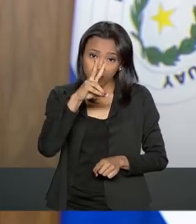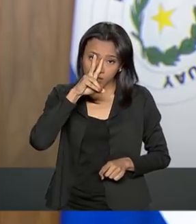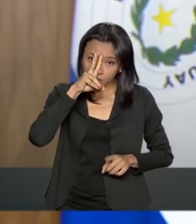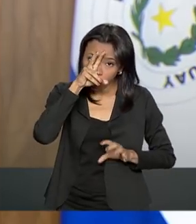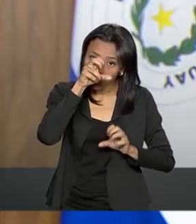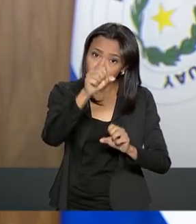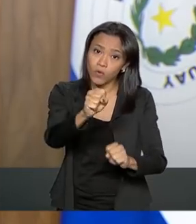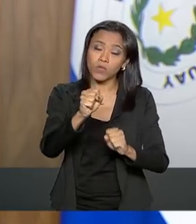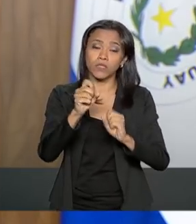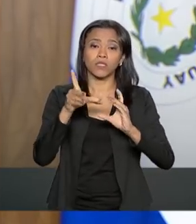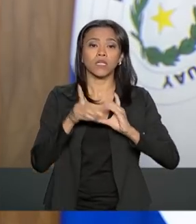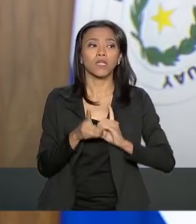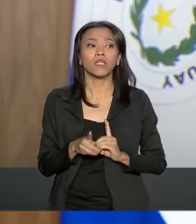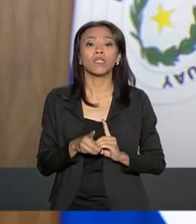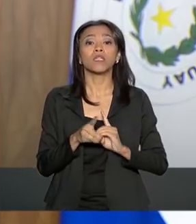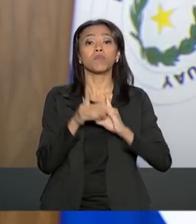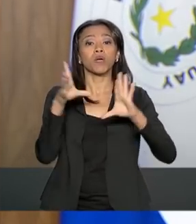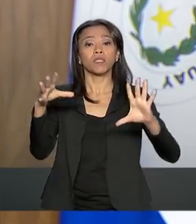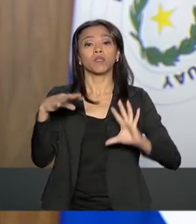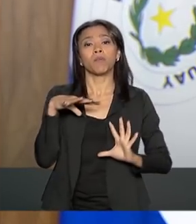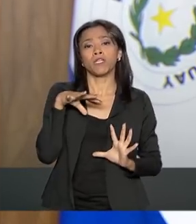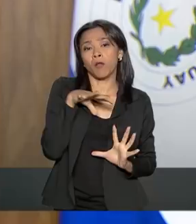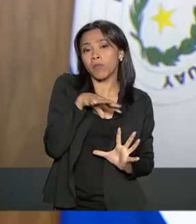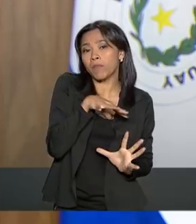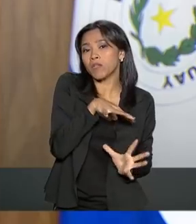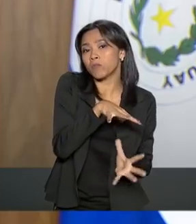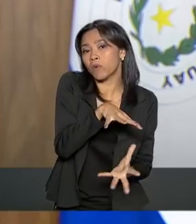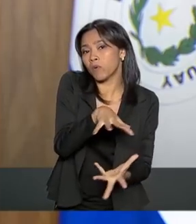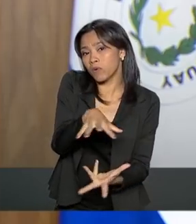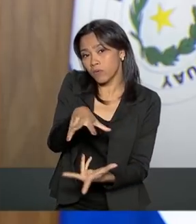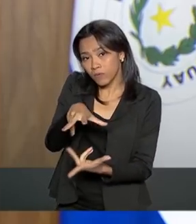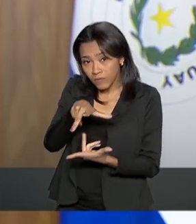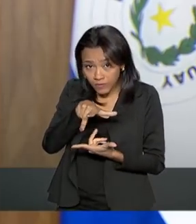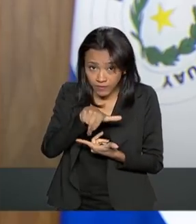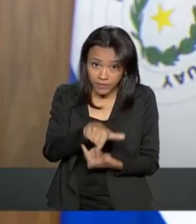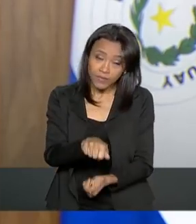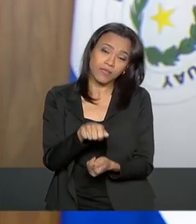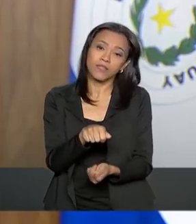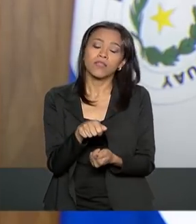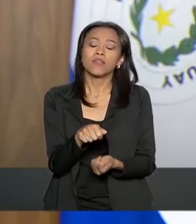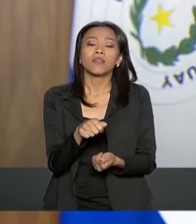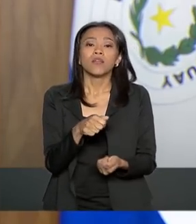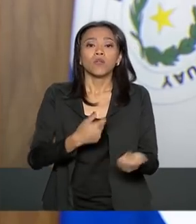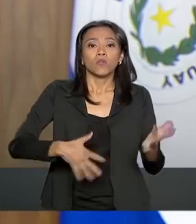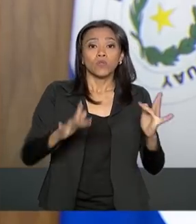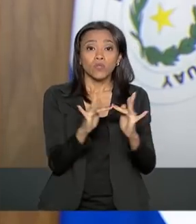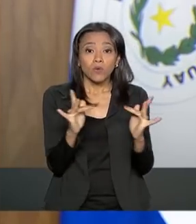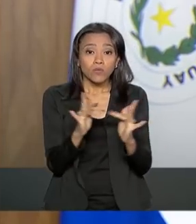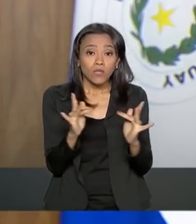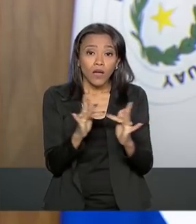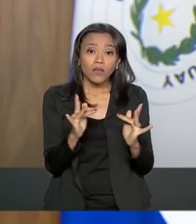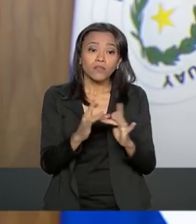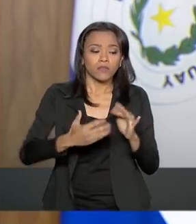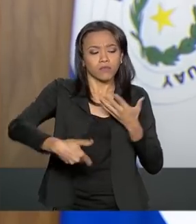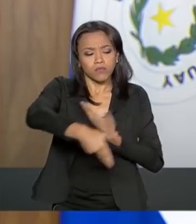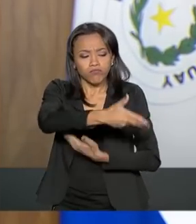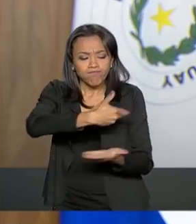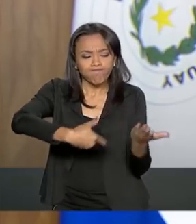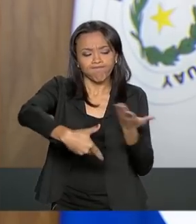das democracias no mundo. As relações diplomáticas, as relações internacionais,